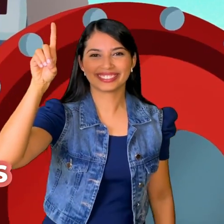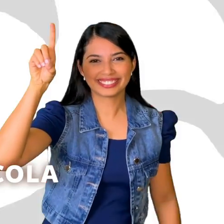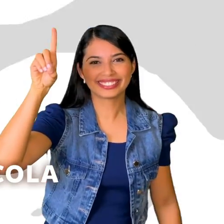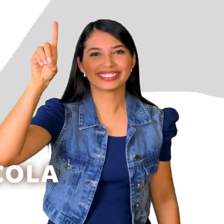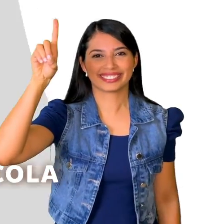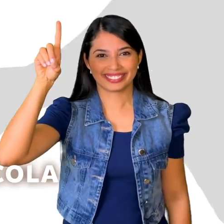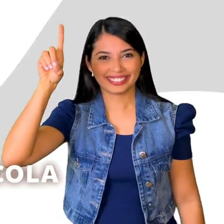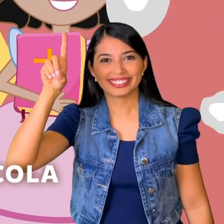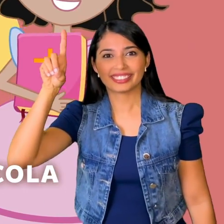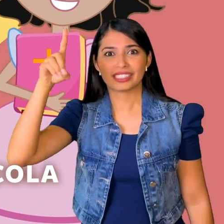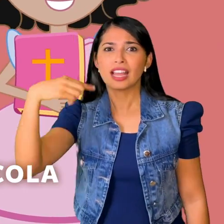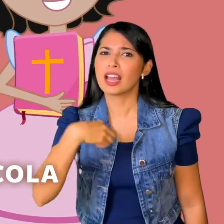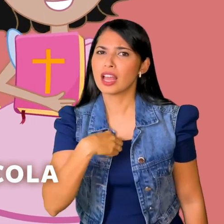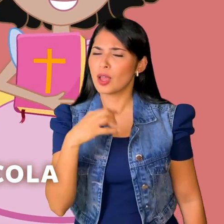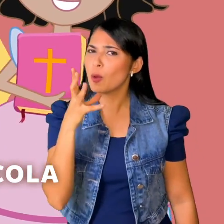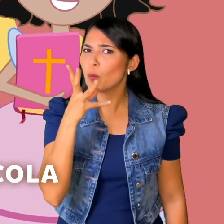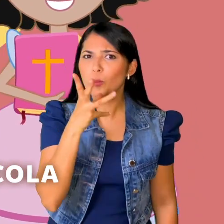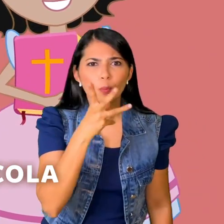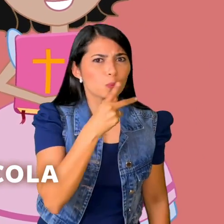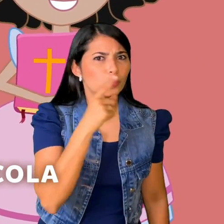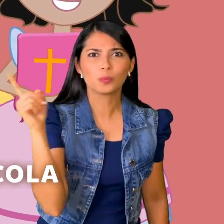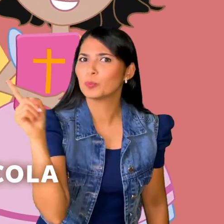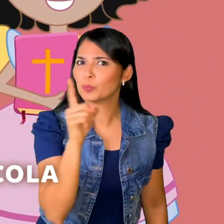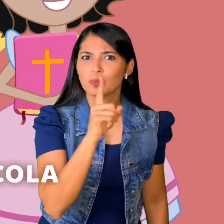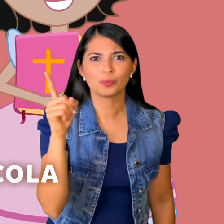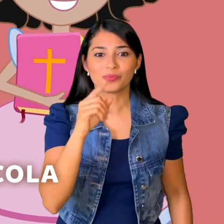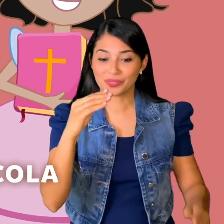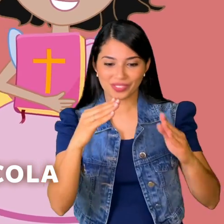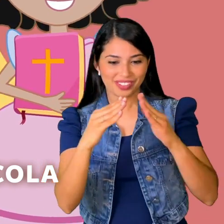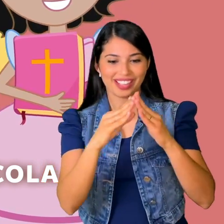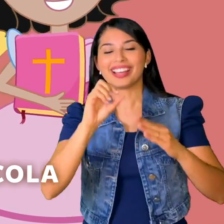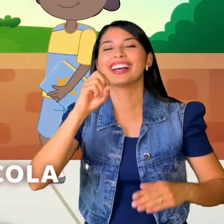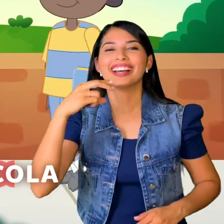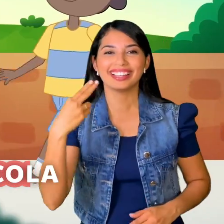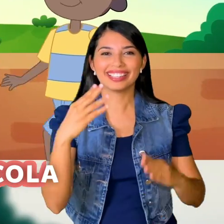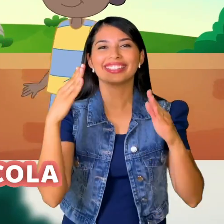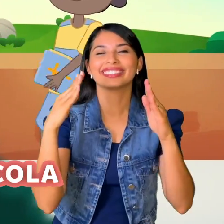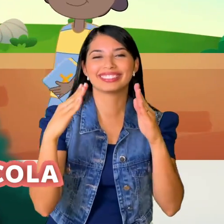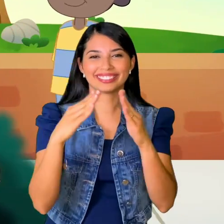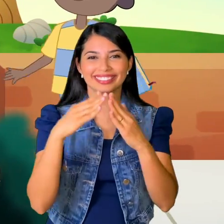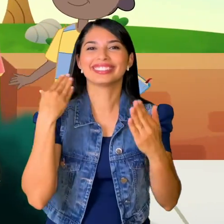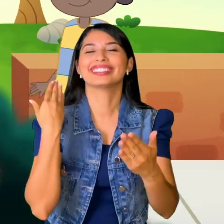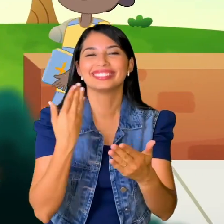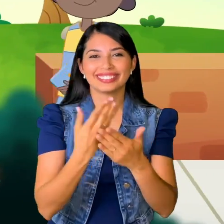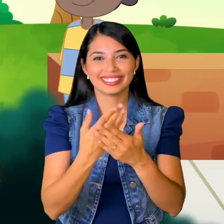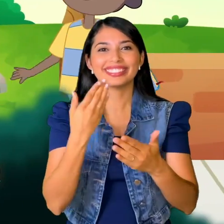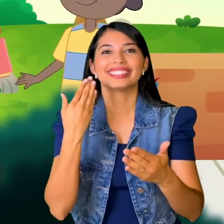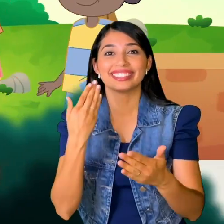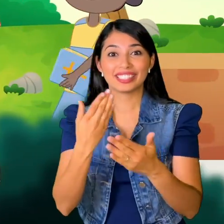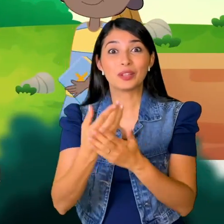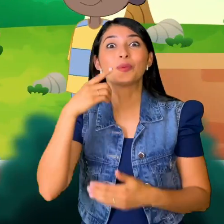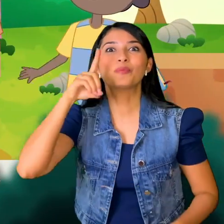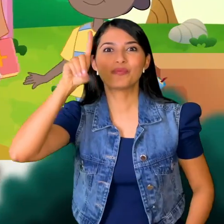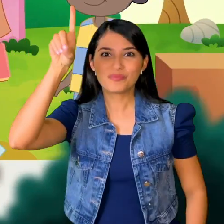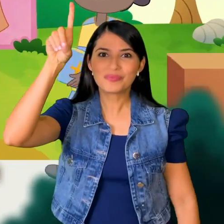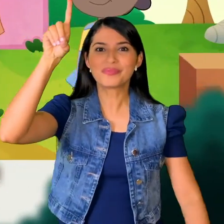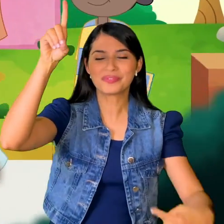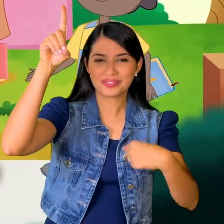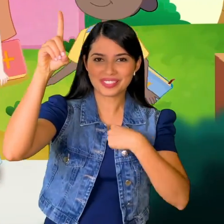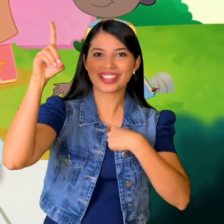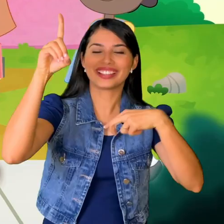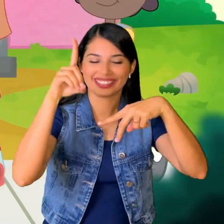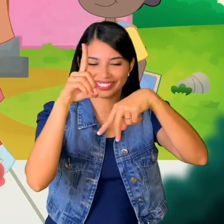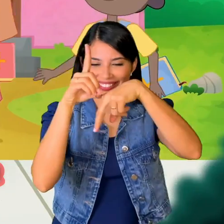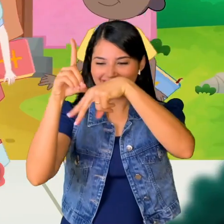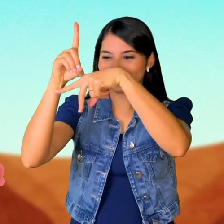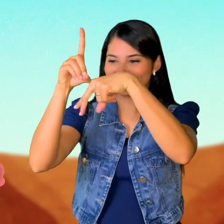E sem demora Em casa ou na escola Com Ele que eu quero